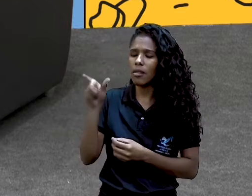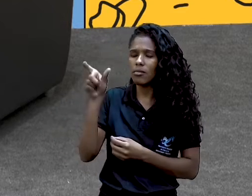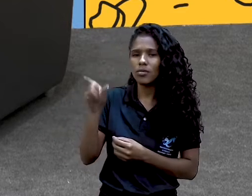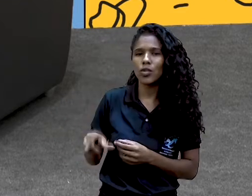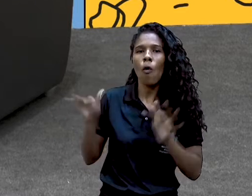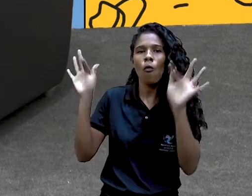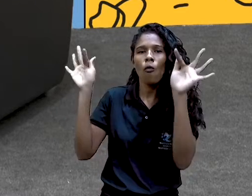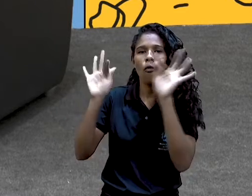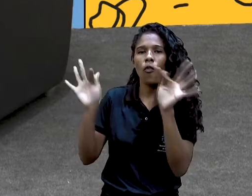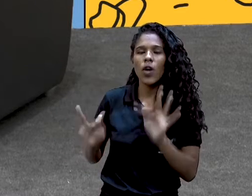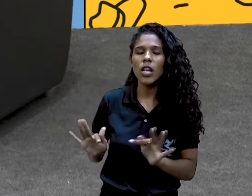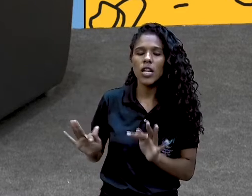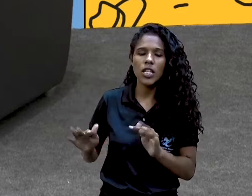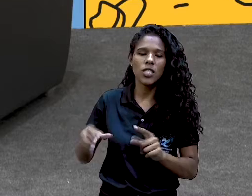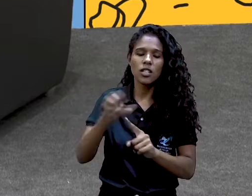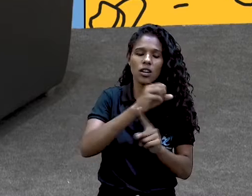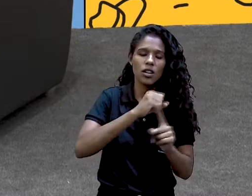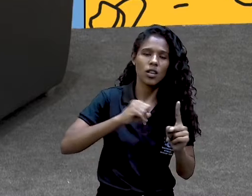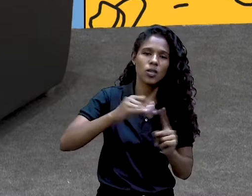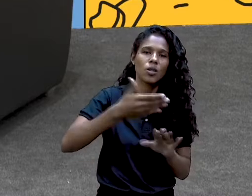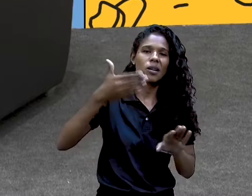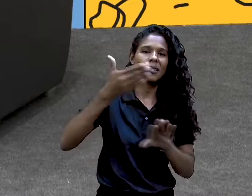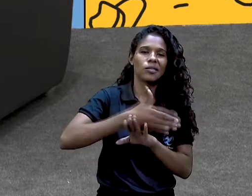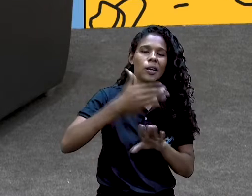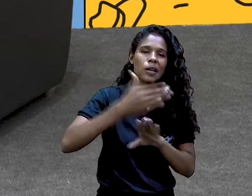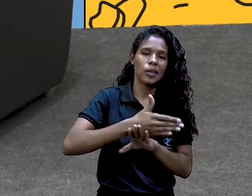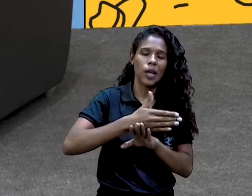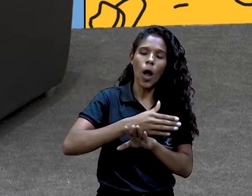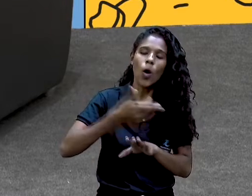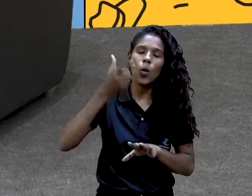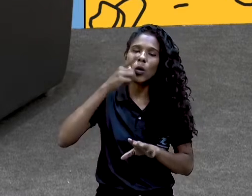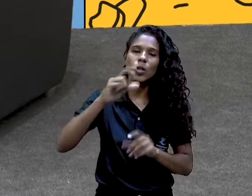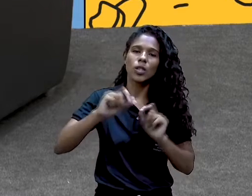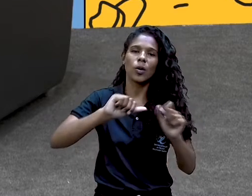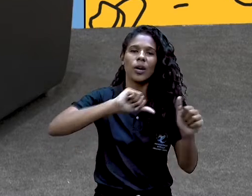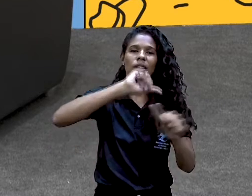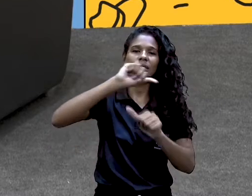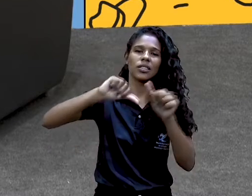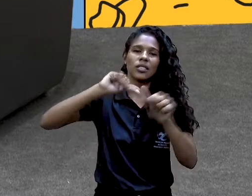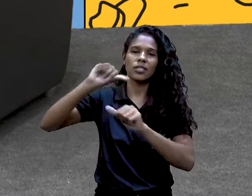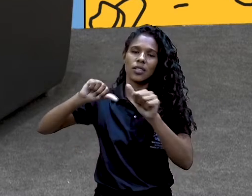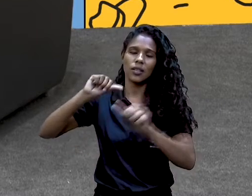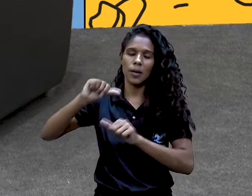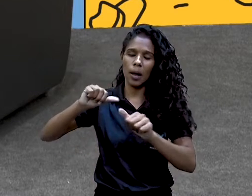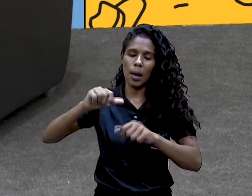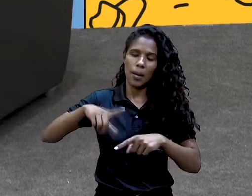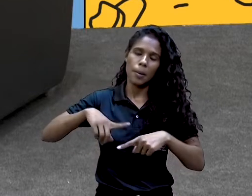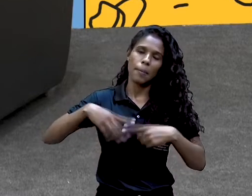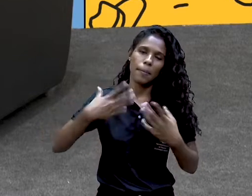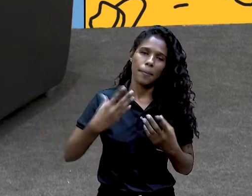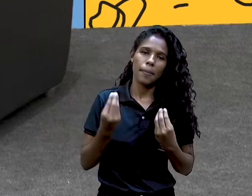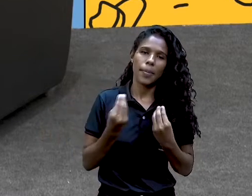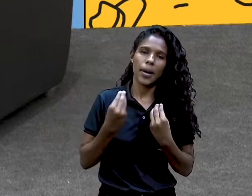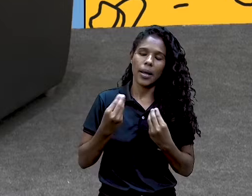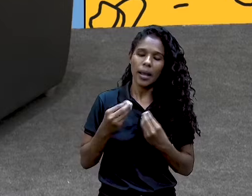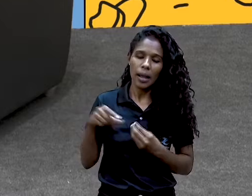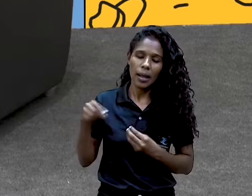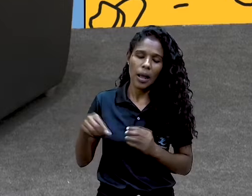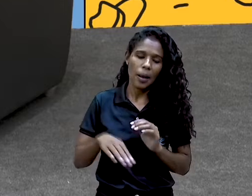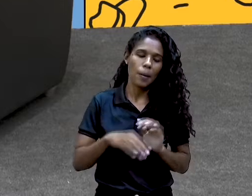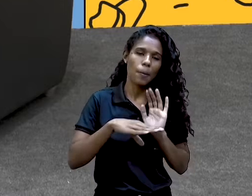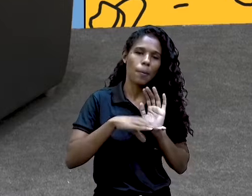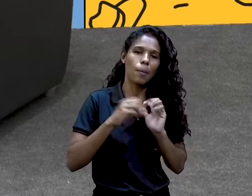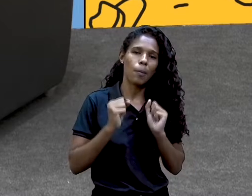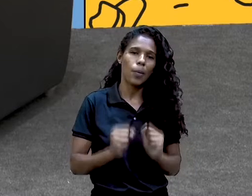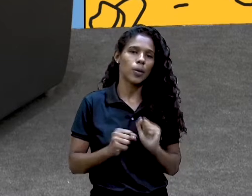para uma sociedade que vai estar em transformação e que de repente nós não estejamos mais nela, mas o seu filho vai estar e ele precisa